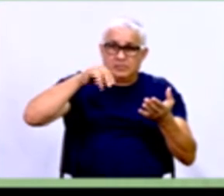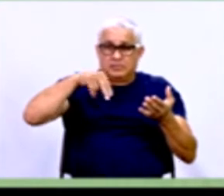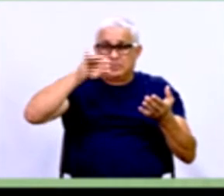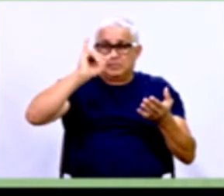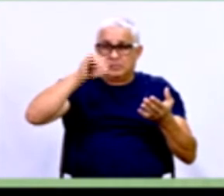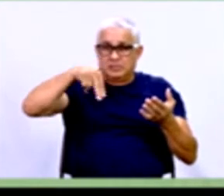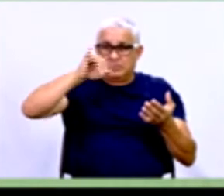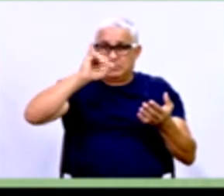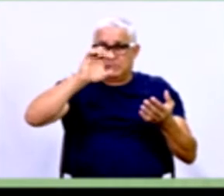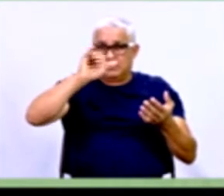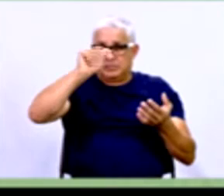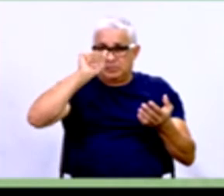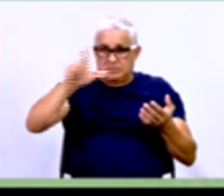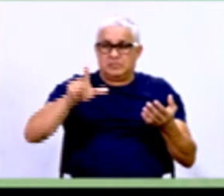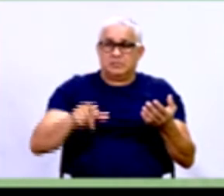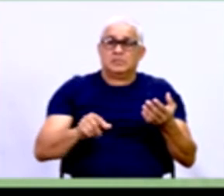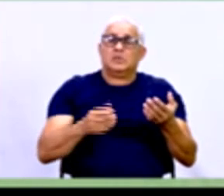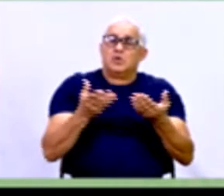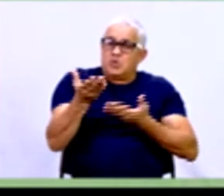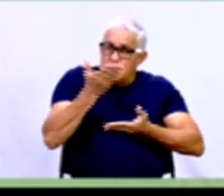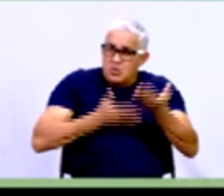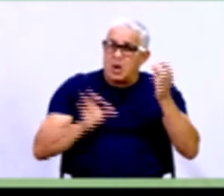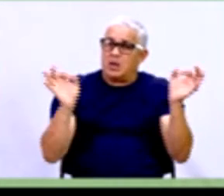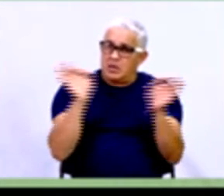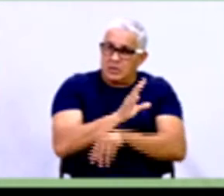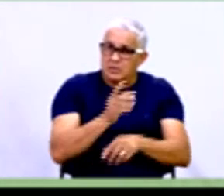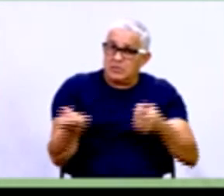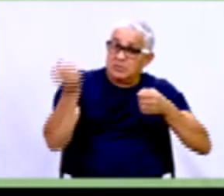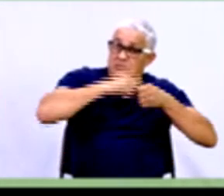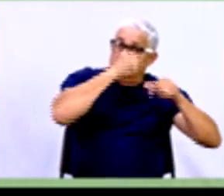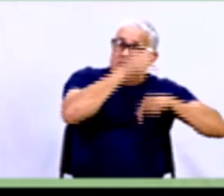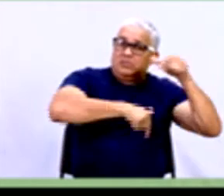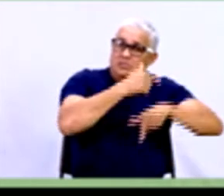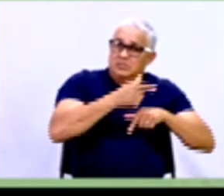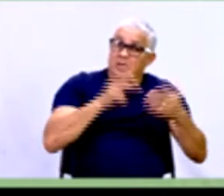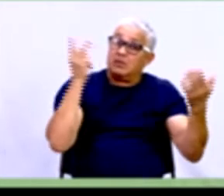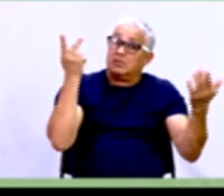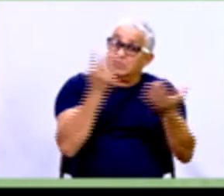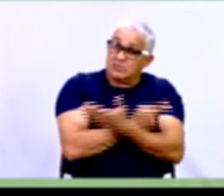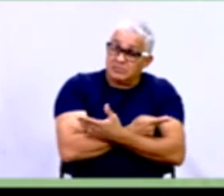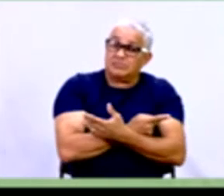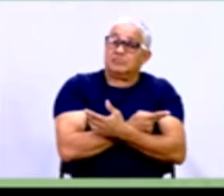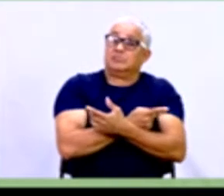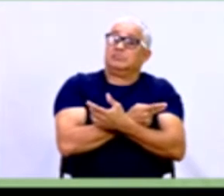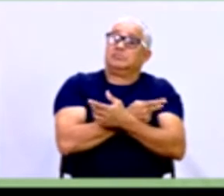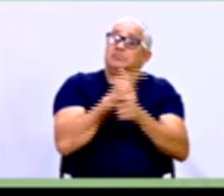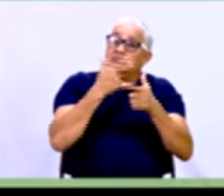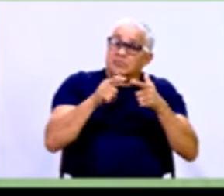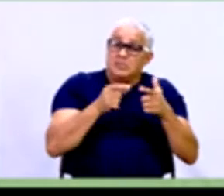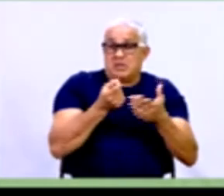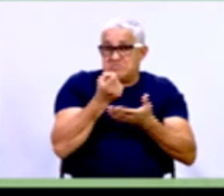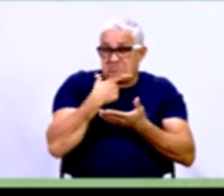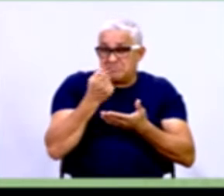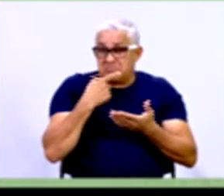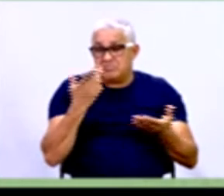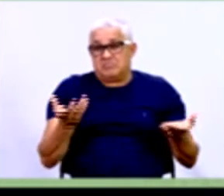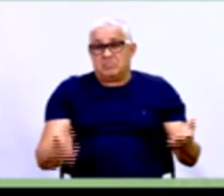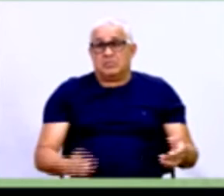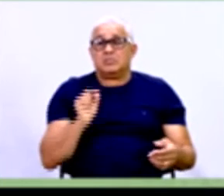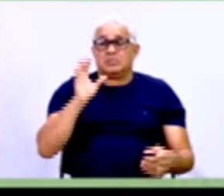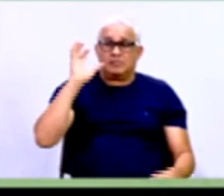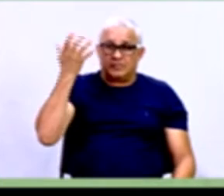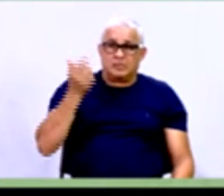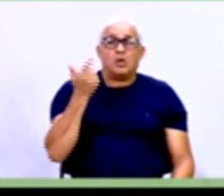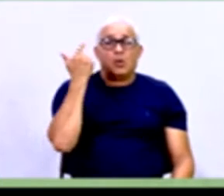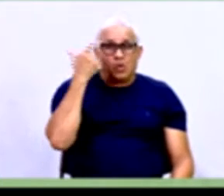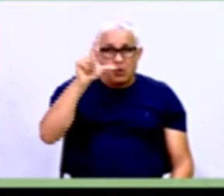tratamento, fez fisioterapia, voltou ao trabalho. Mas aí houve um probleminha, um esticamento, enfim. O que vai acontecer? Ele vai fazer um